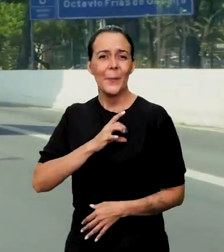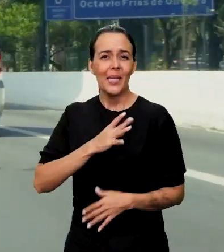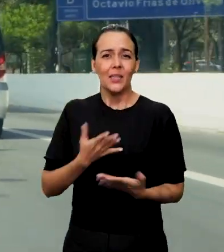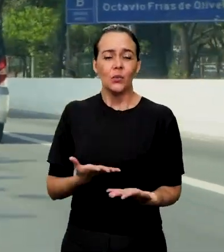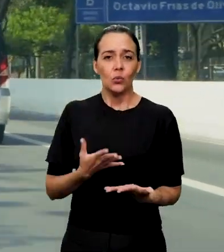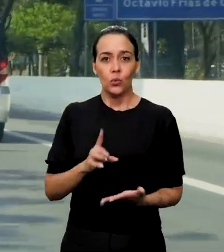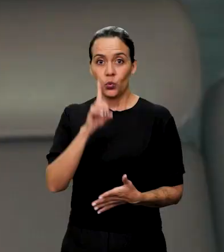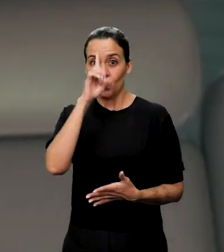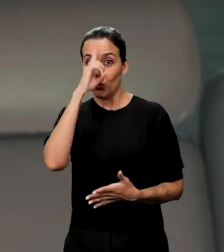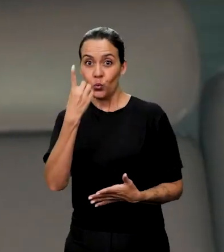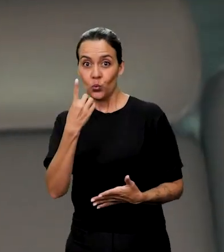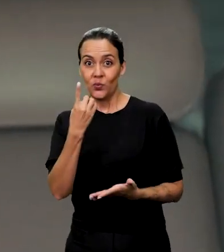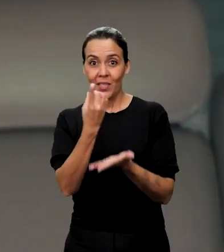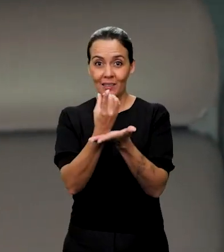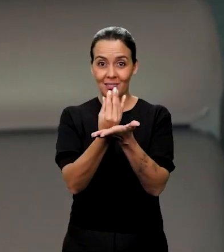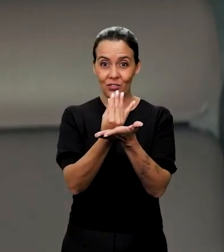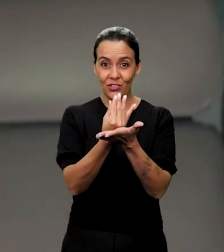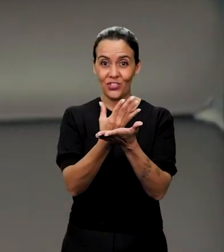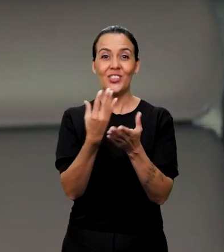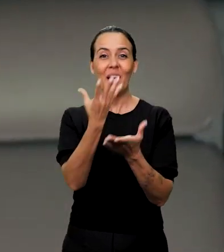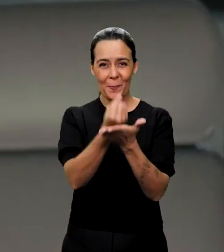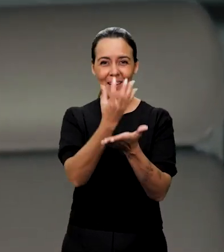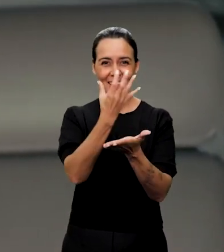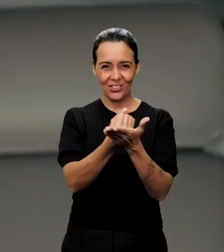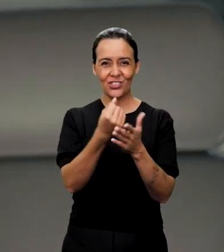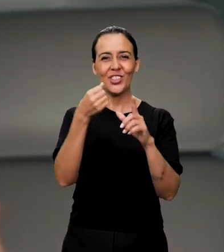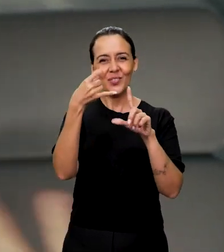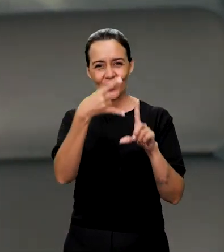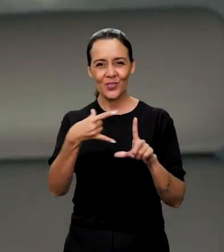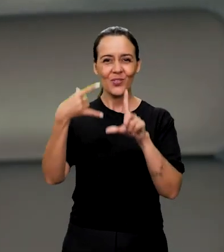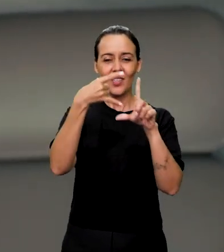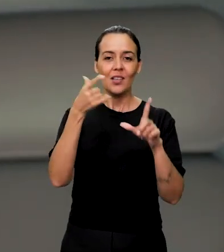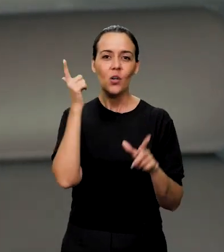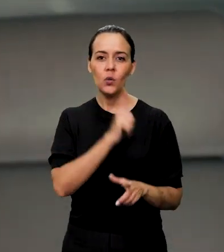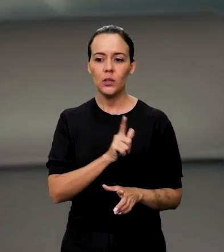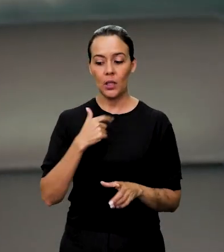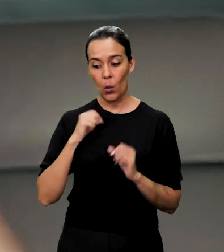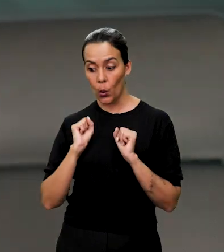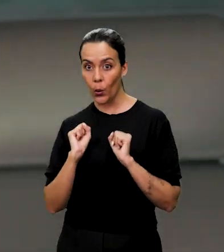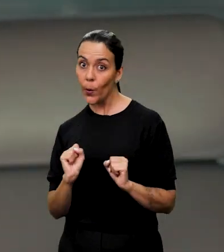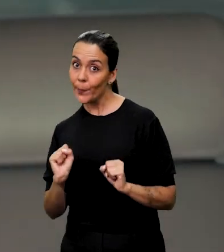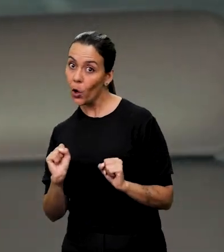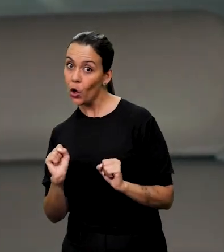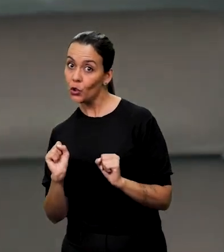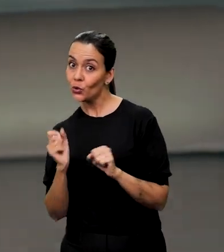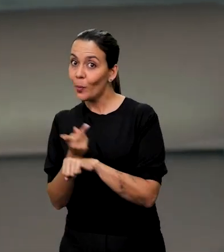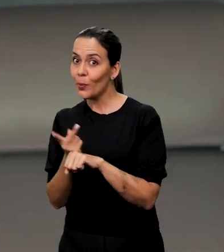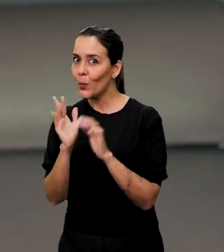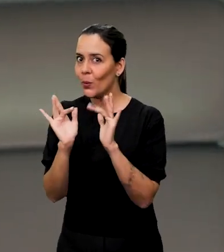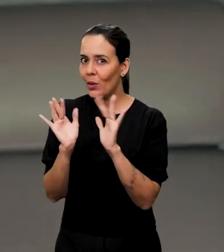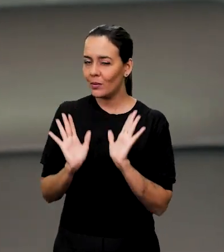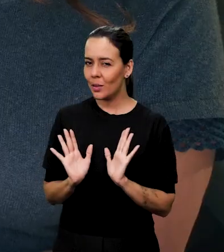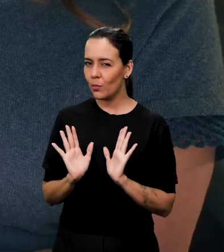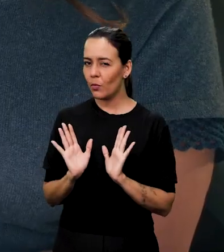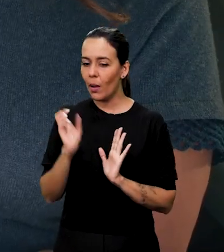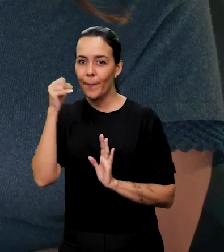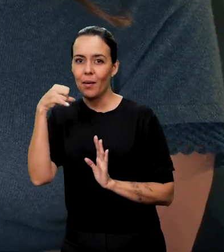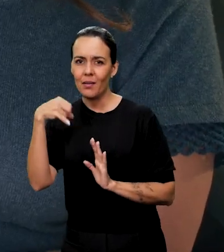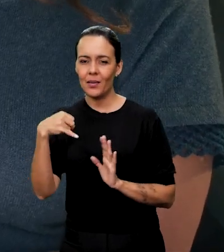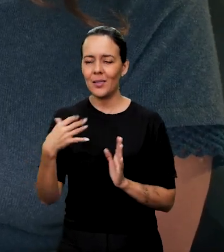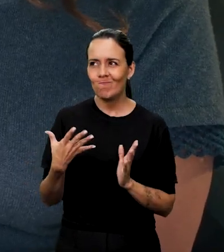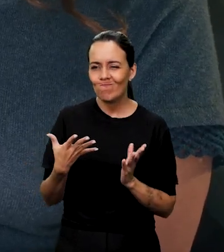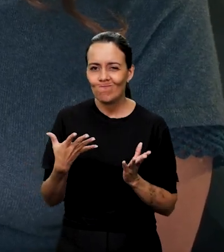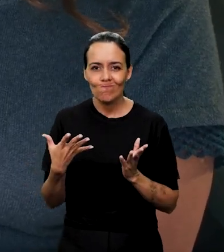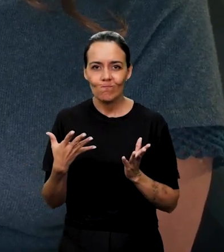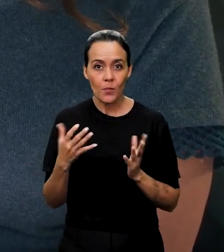no aplicativo, conversar ou não conversar com alguém. Será que ainda eu tô nessa idade de me procurar flertar, ou de paquerar? E eu gosto